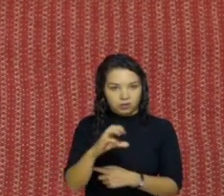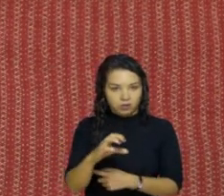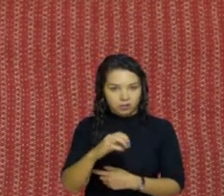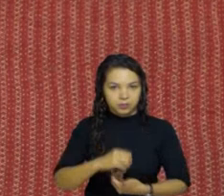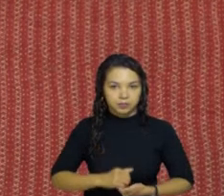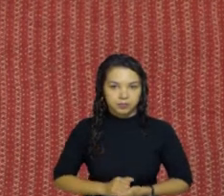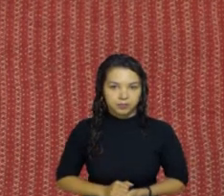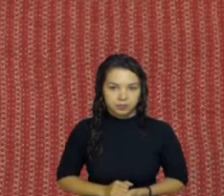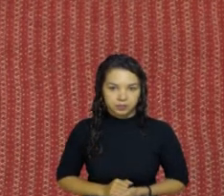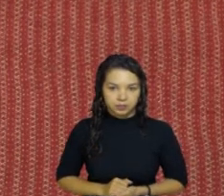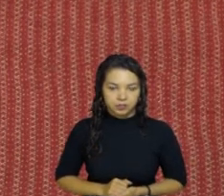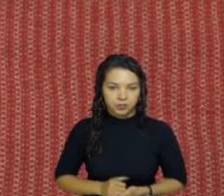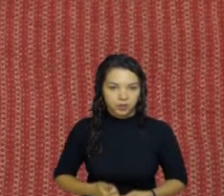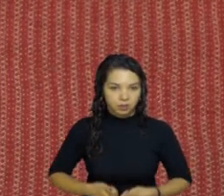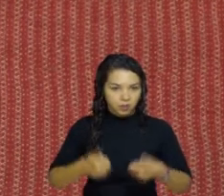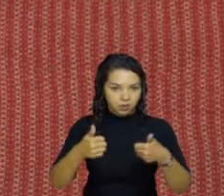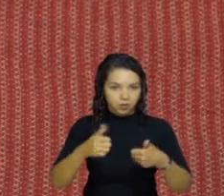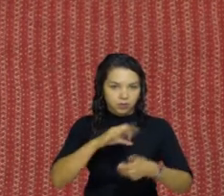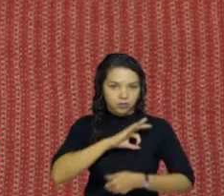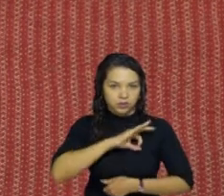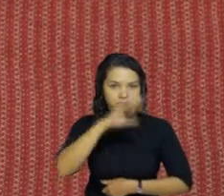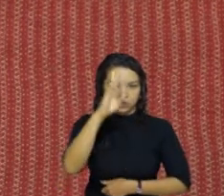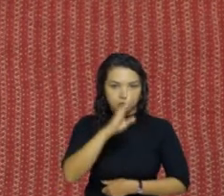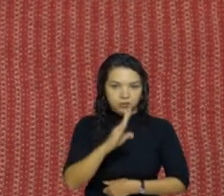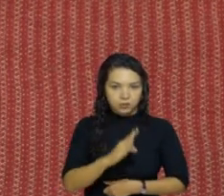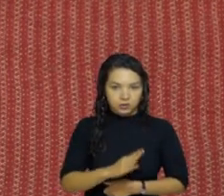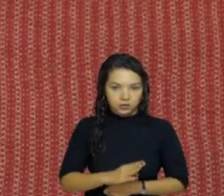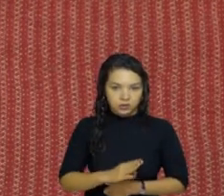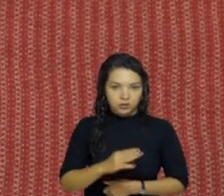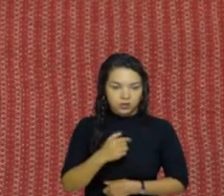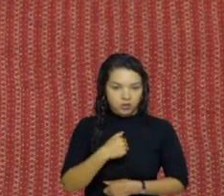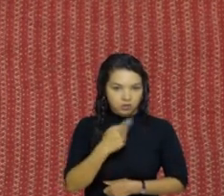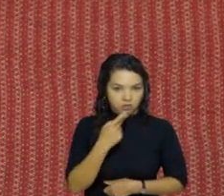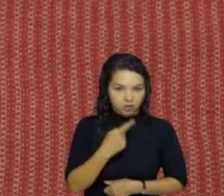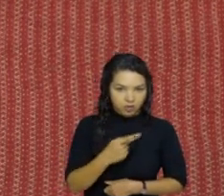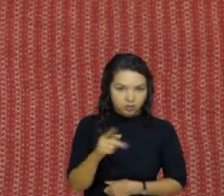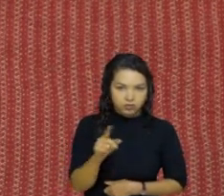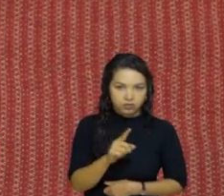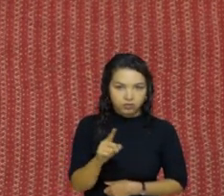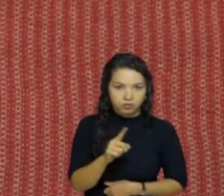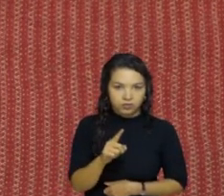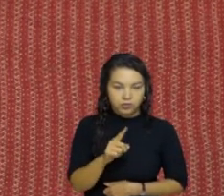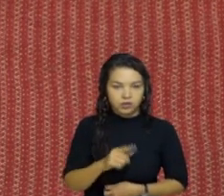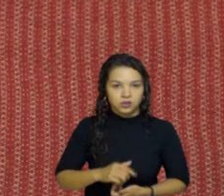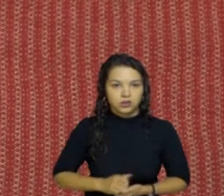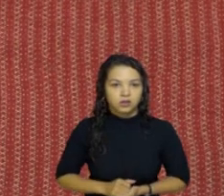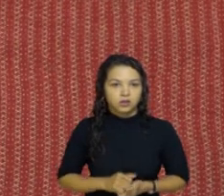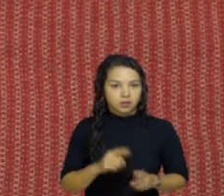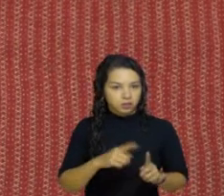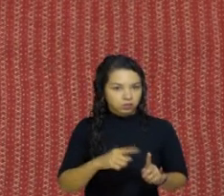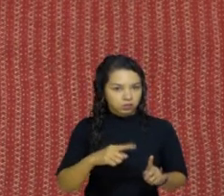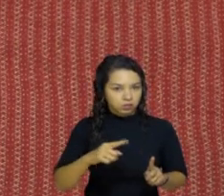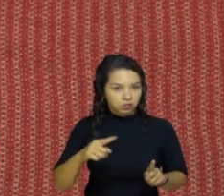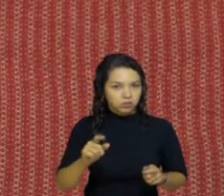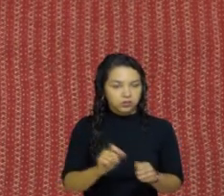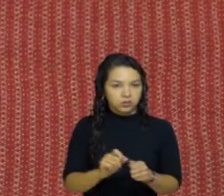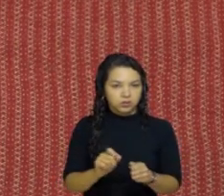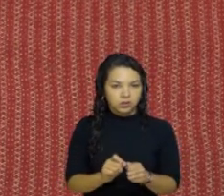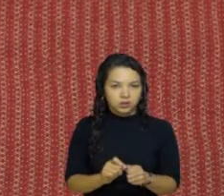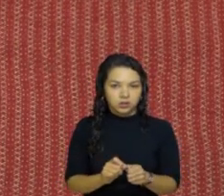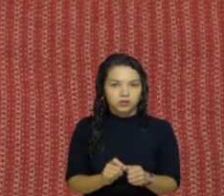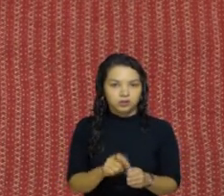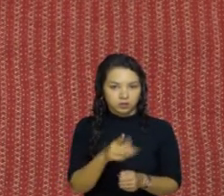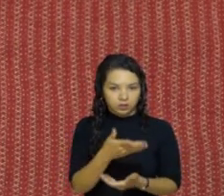Aliás, a melhor polícia do Brasil. Isso não sou eu que falo, mas está aí os levantamentos feitos, né? Quem